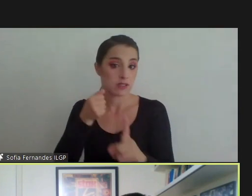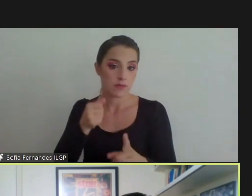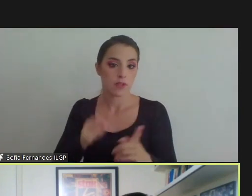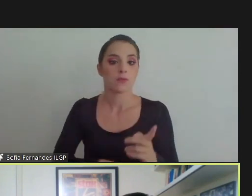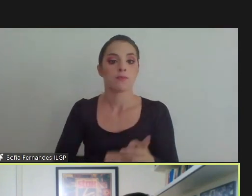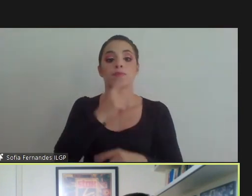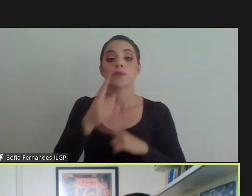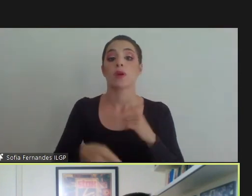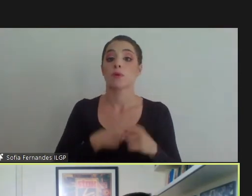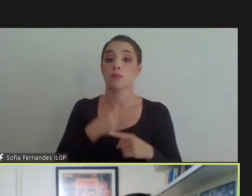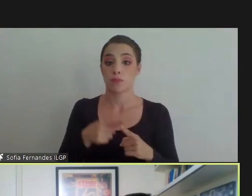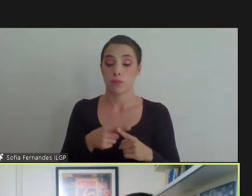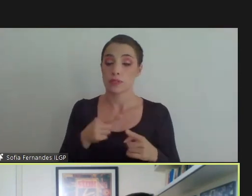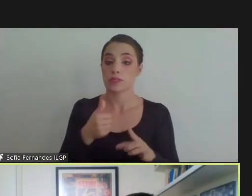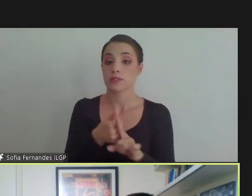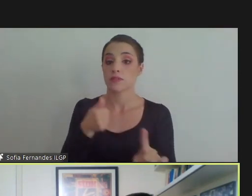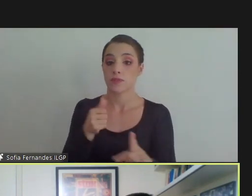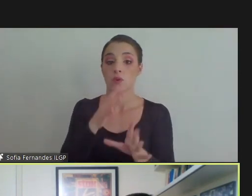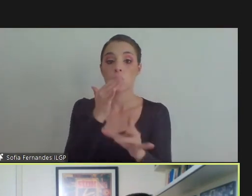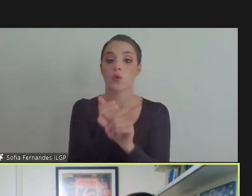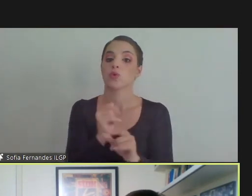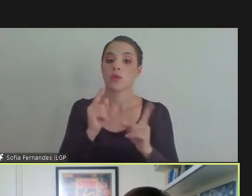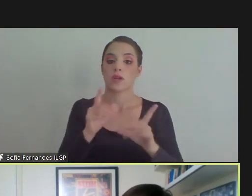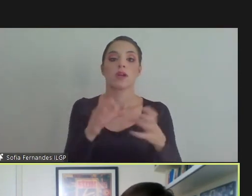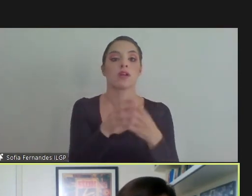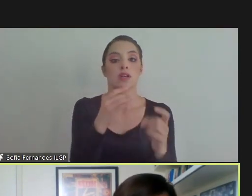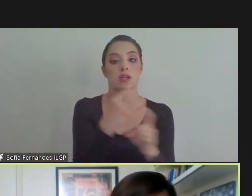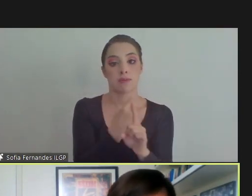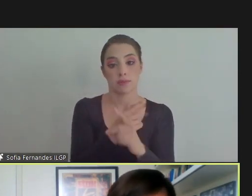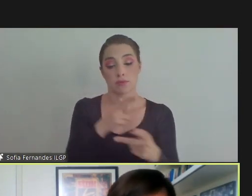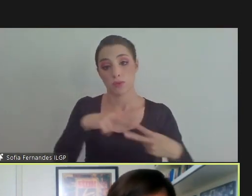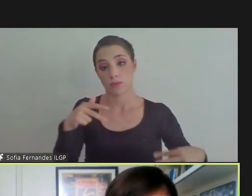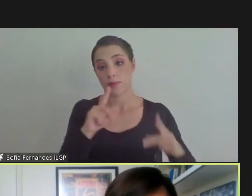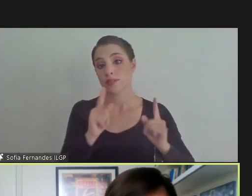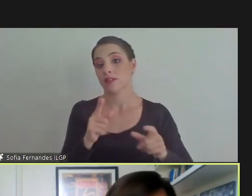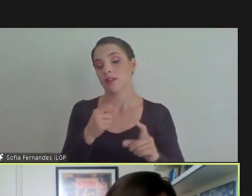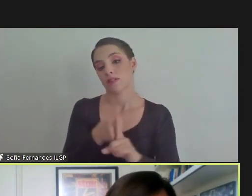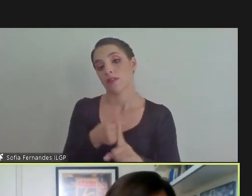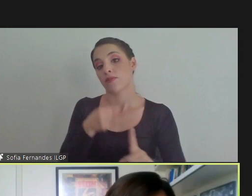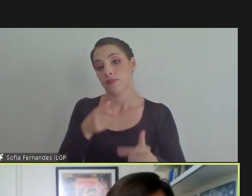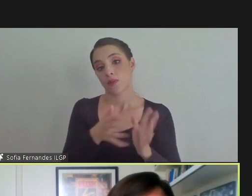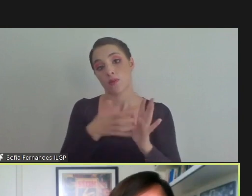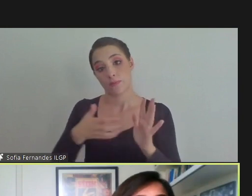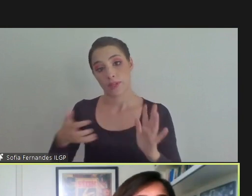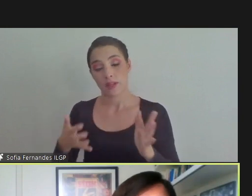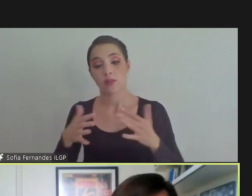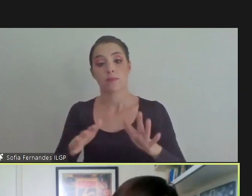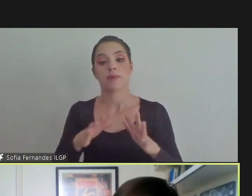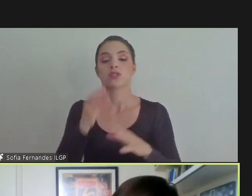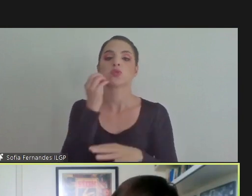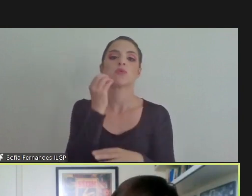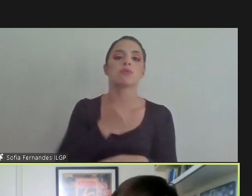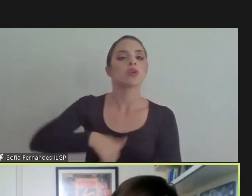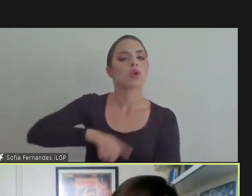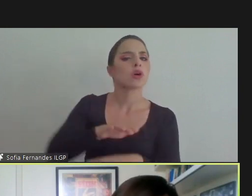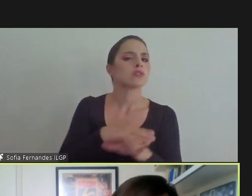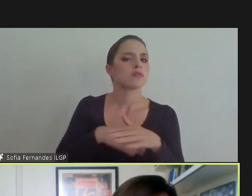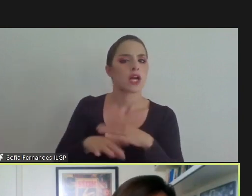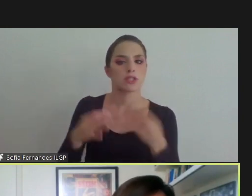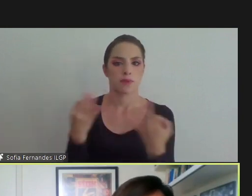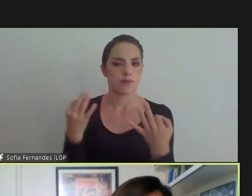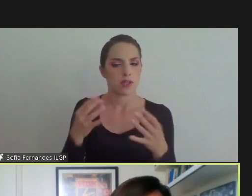vezes as equipes municipais têm desafios super complicados, mas elas não têm repertório. Como que a gente faz para aumentar o